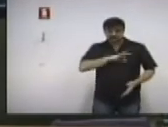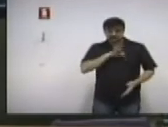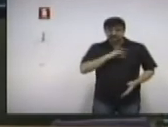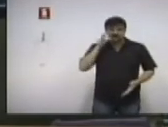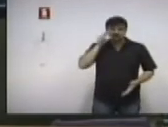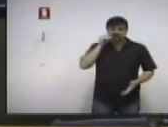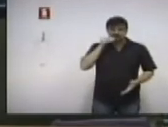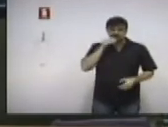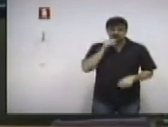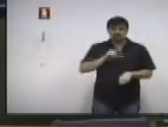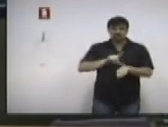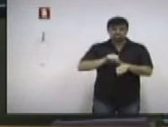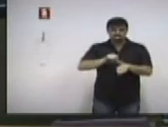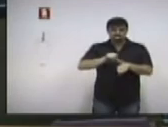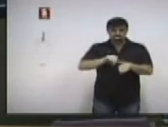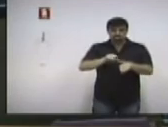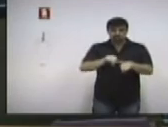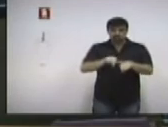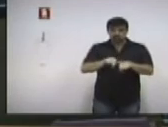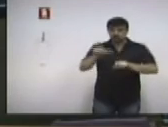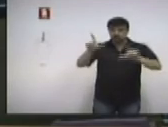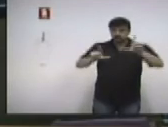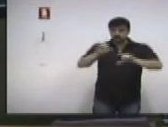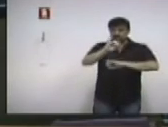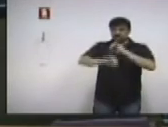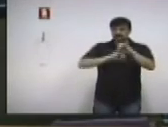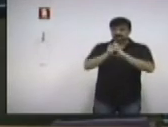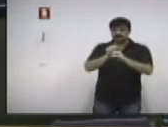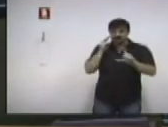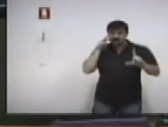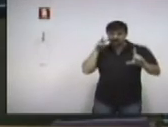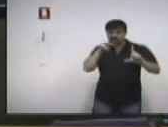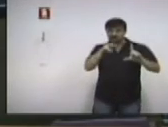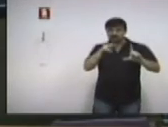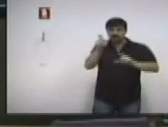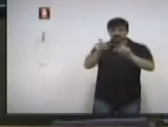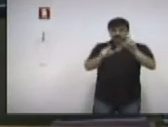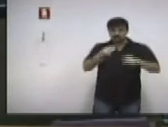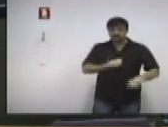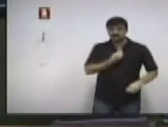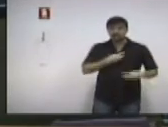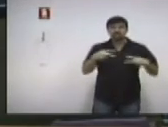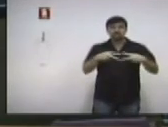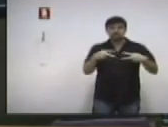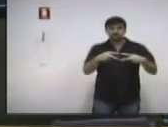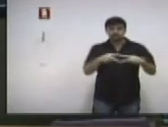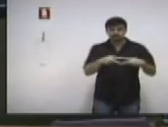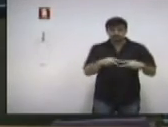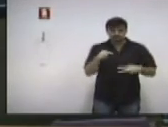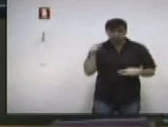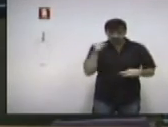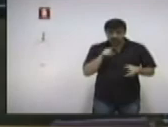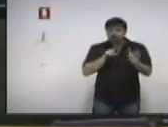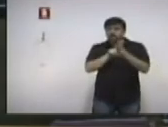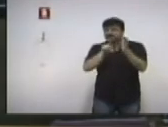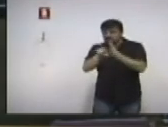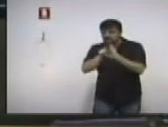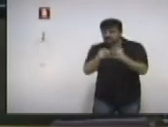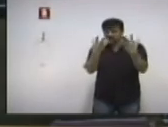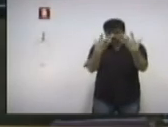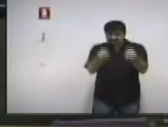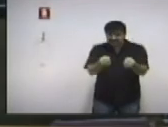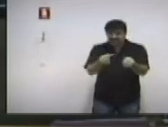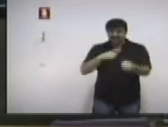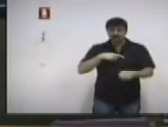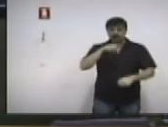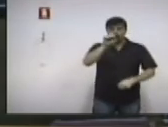funcionalismo público você que está me ouvindo na internet você que habitantes da nossa idade você aprovaria a